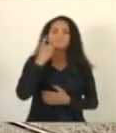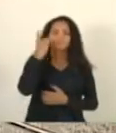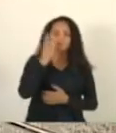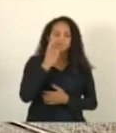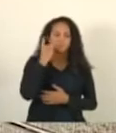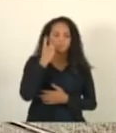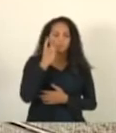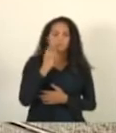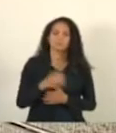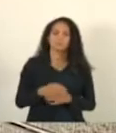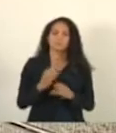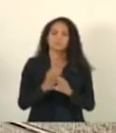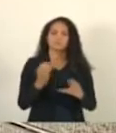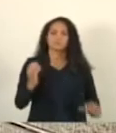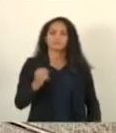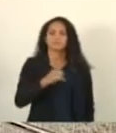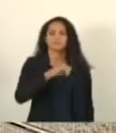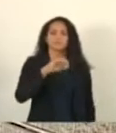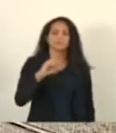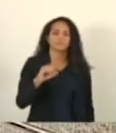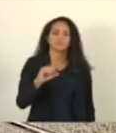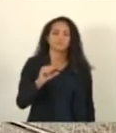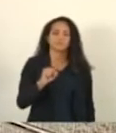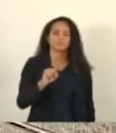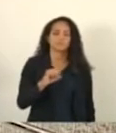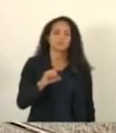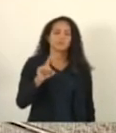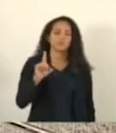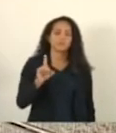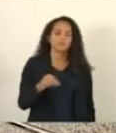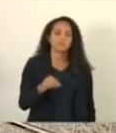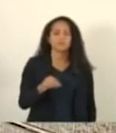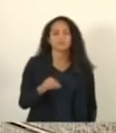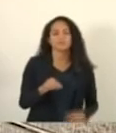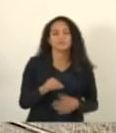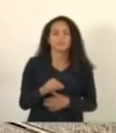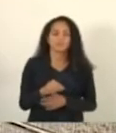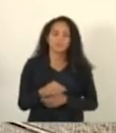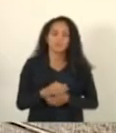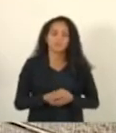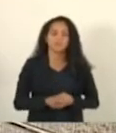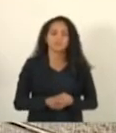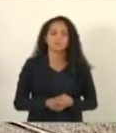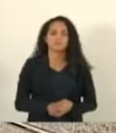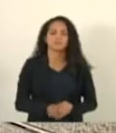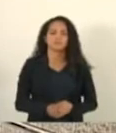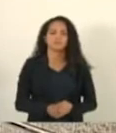o deputado engenheiro José Rocha Esmeraldo.